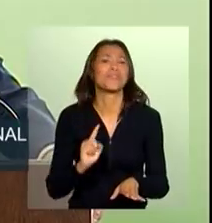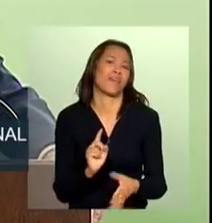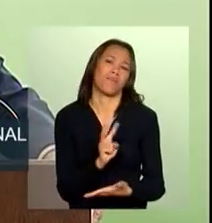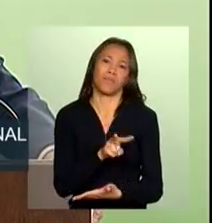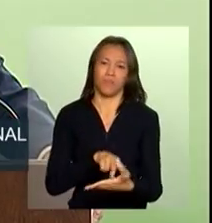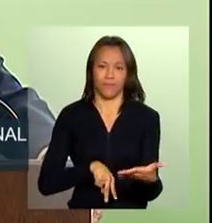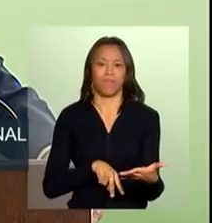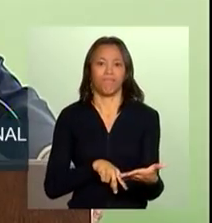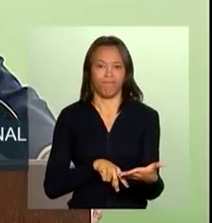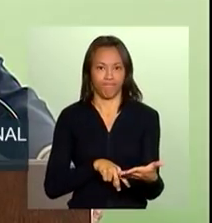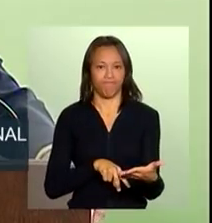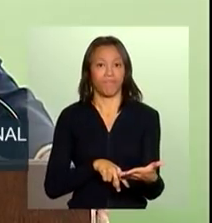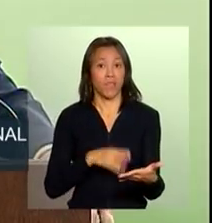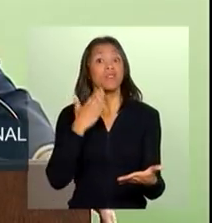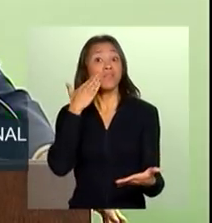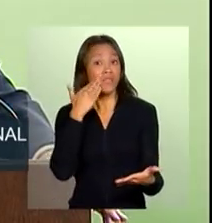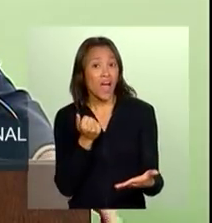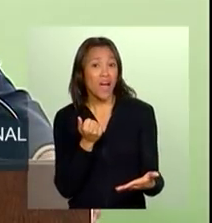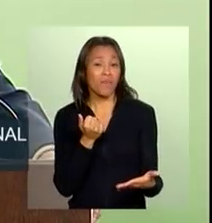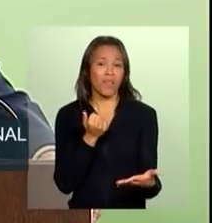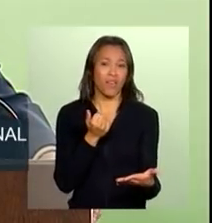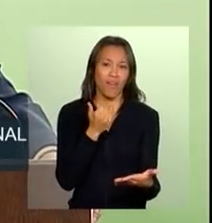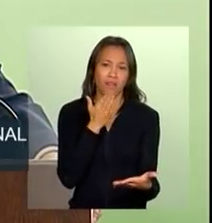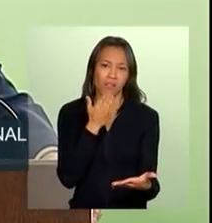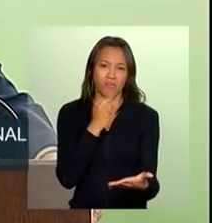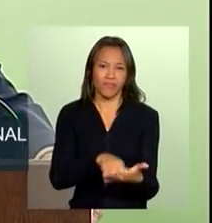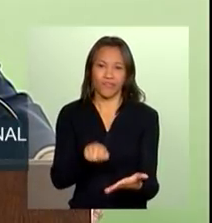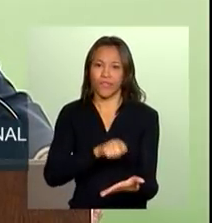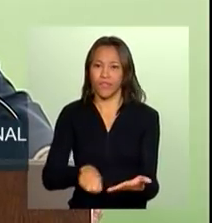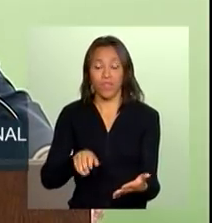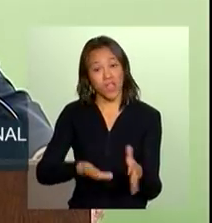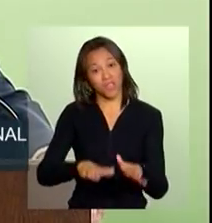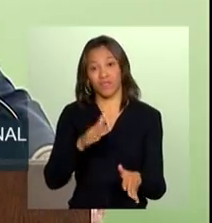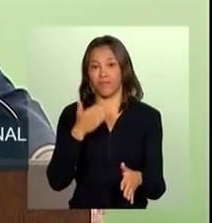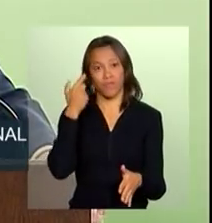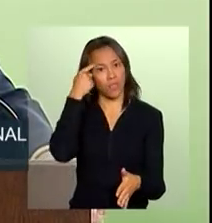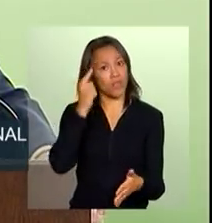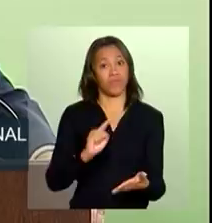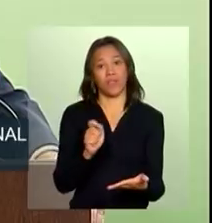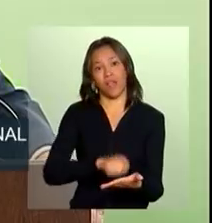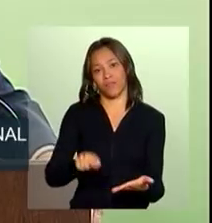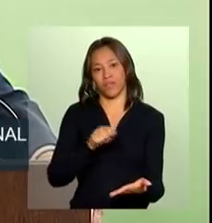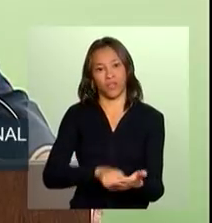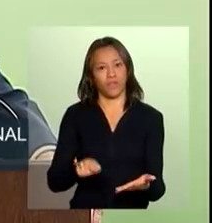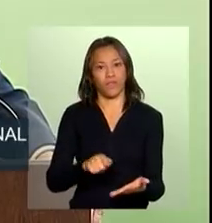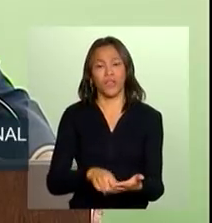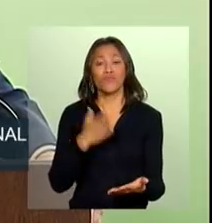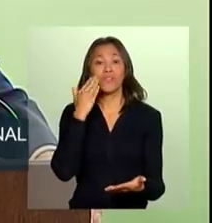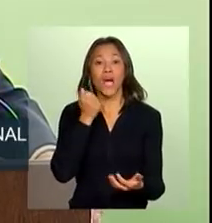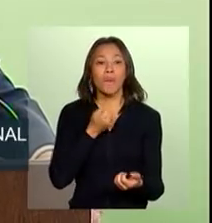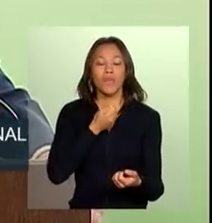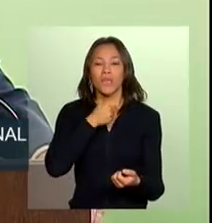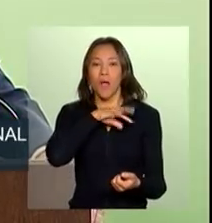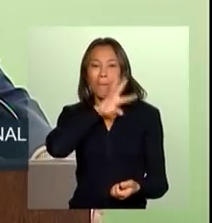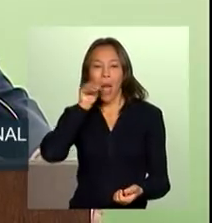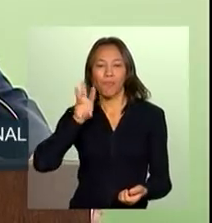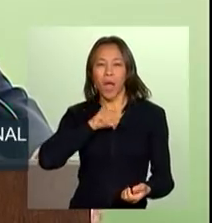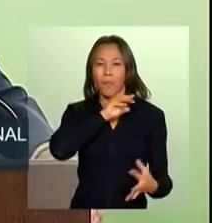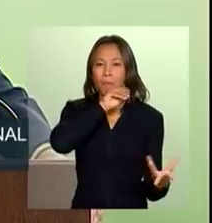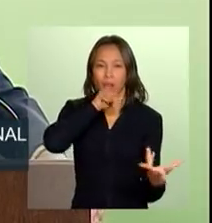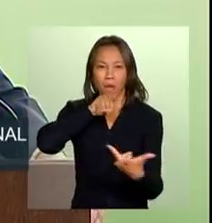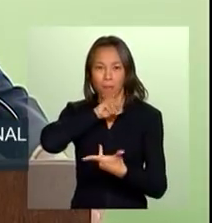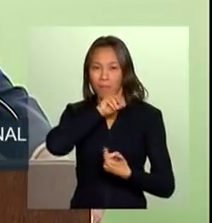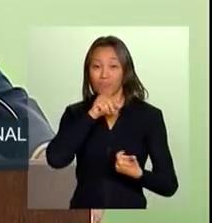ler, sabem mal escrever ou não sabem, não se expressam bem porque